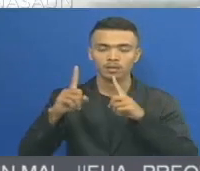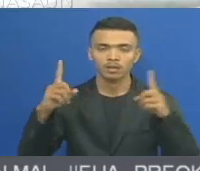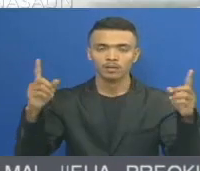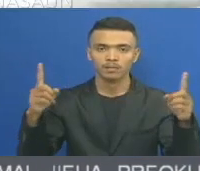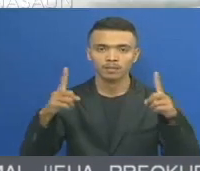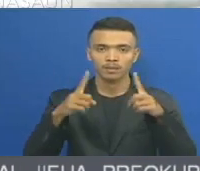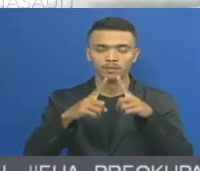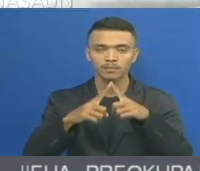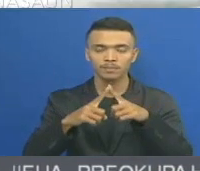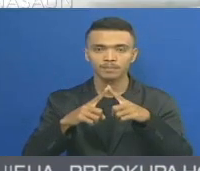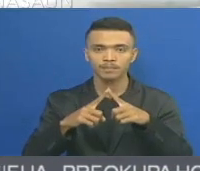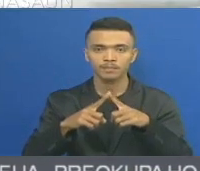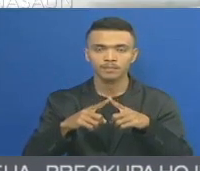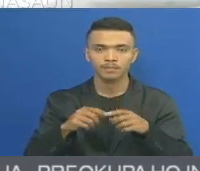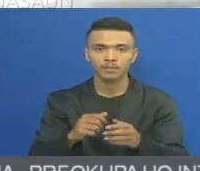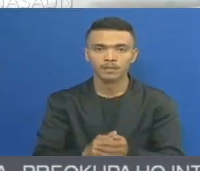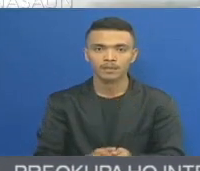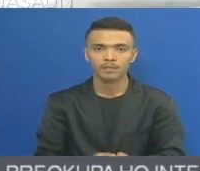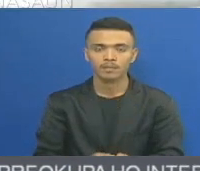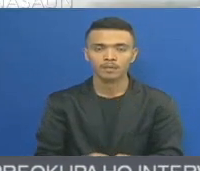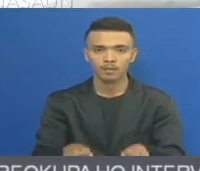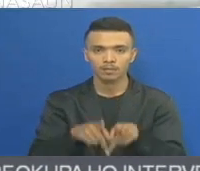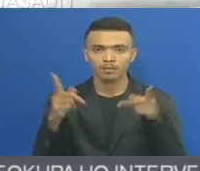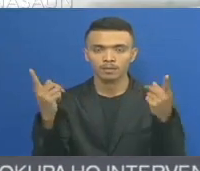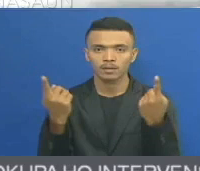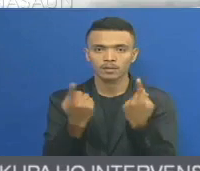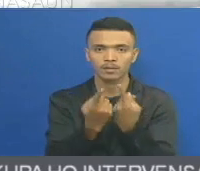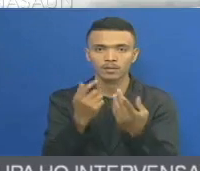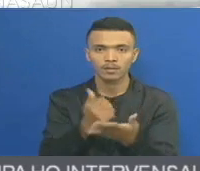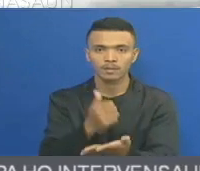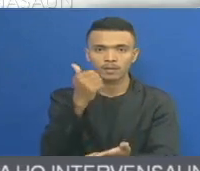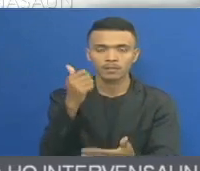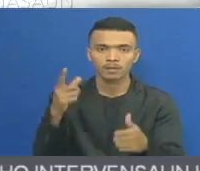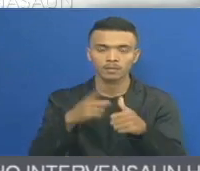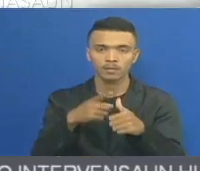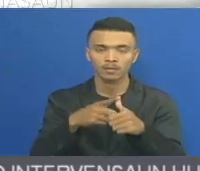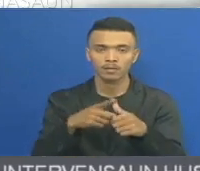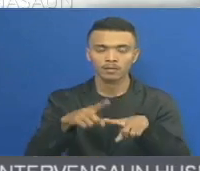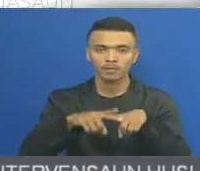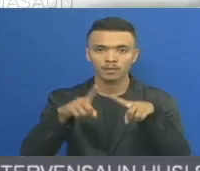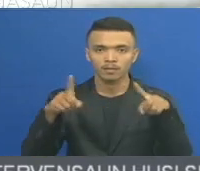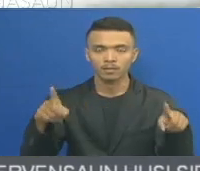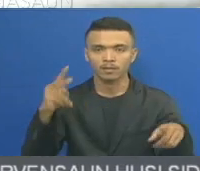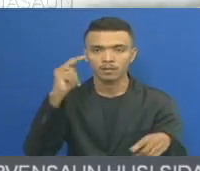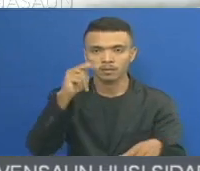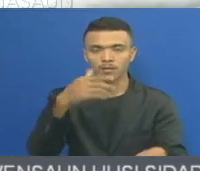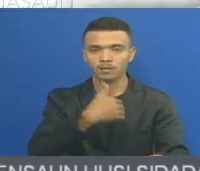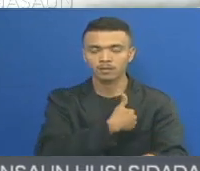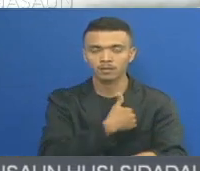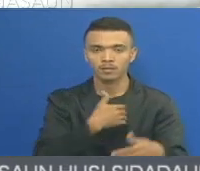baida contraida contractor ne. Ida menam primeiro ne. Pas nia sidau ki boa